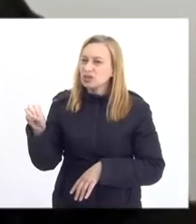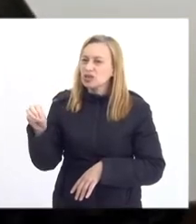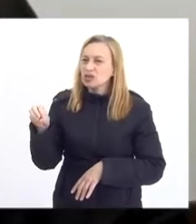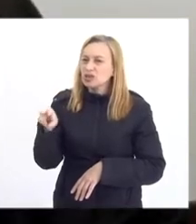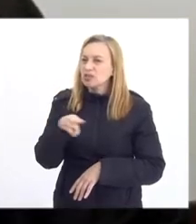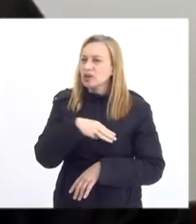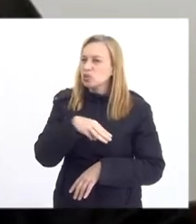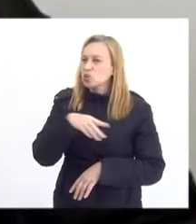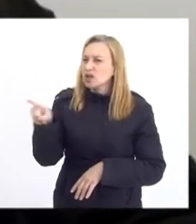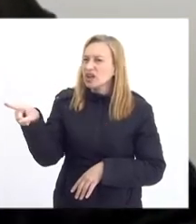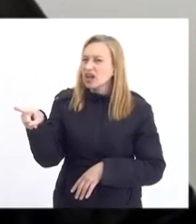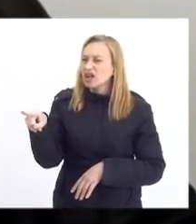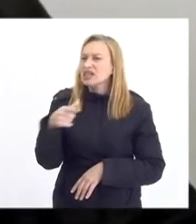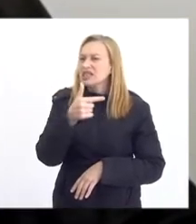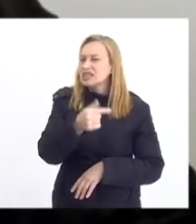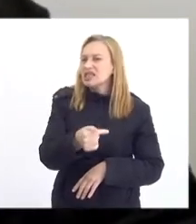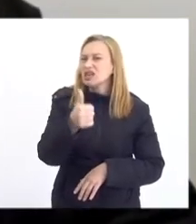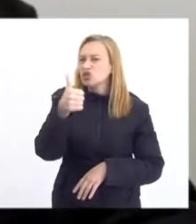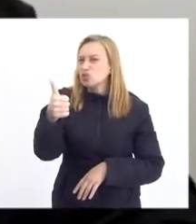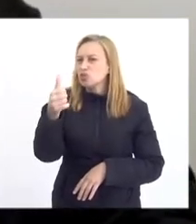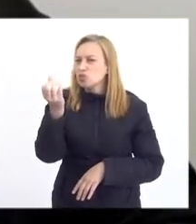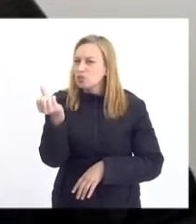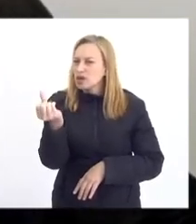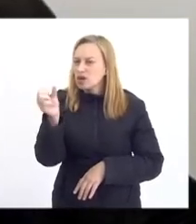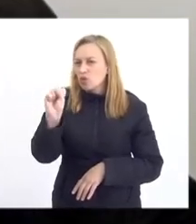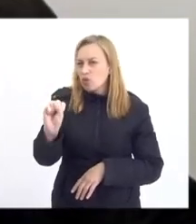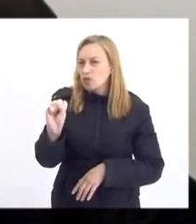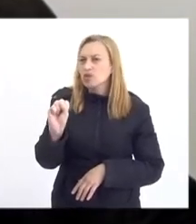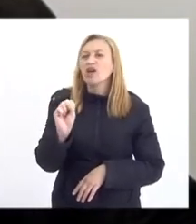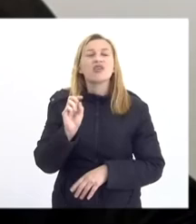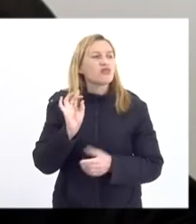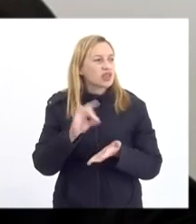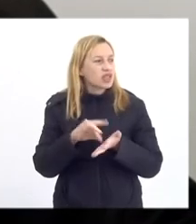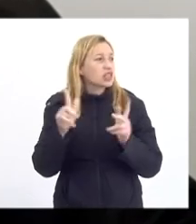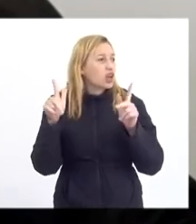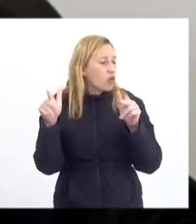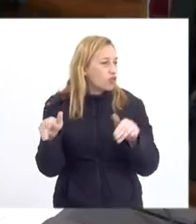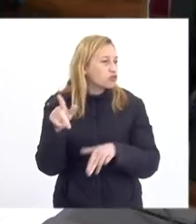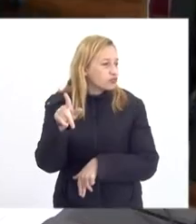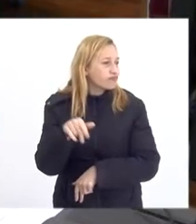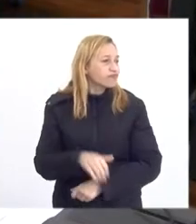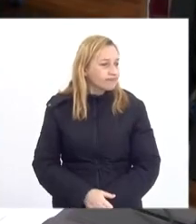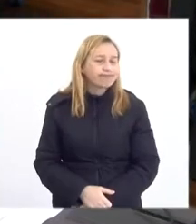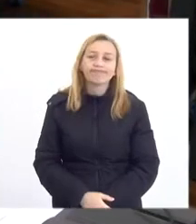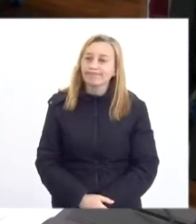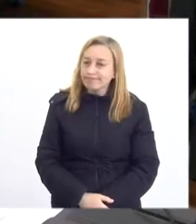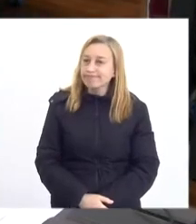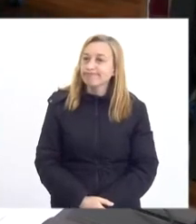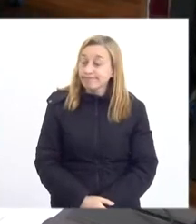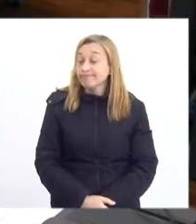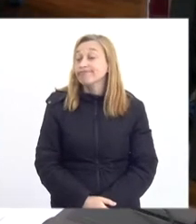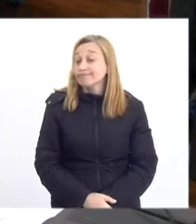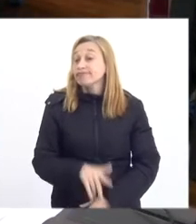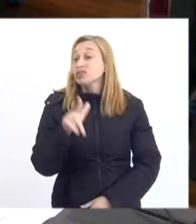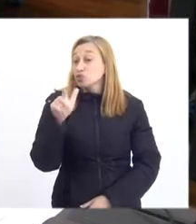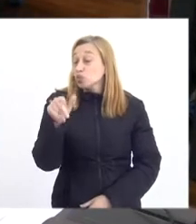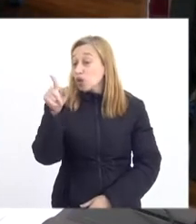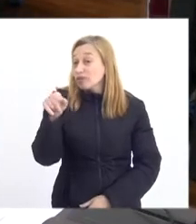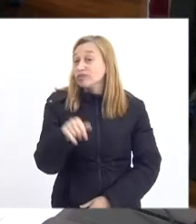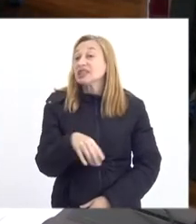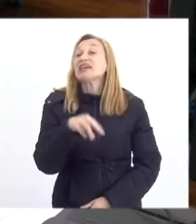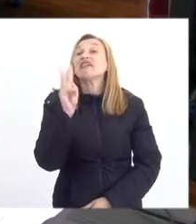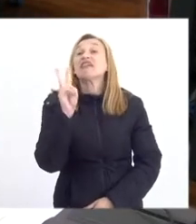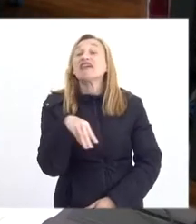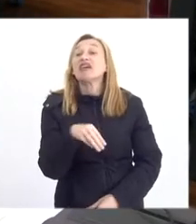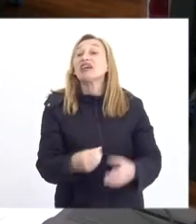é. 7168. Não precisa nem conferir, está igualzinho. Além de quem? Igualzinho. É igualzinho. Mas quem é o